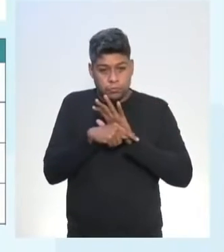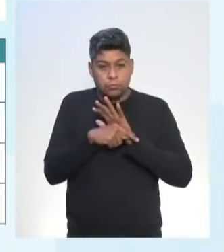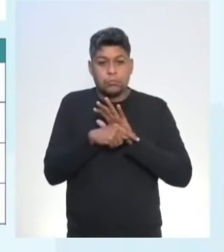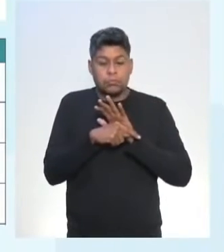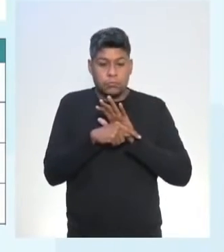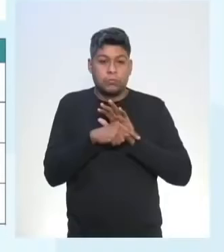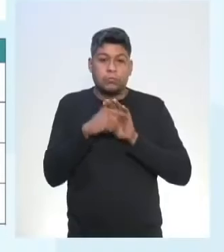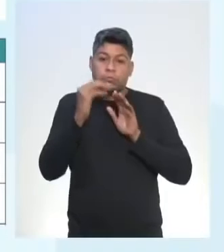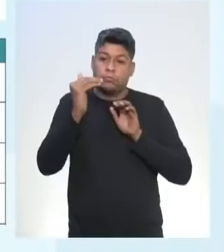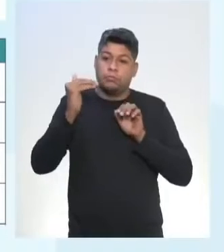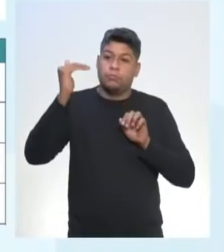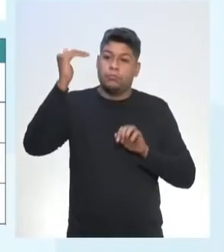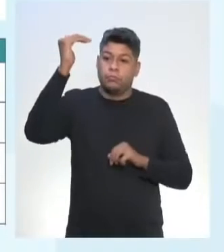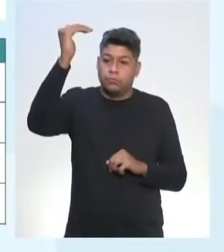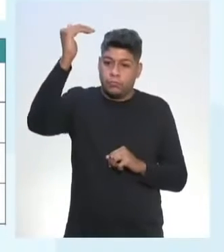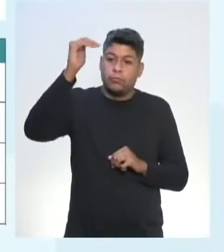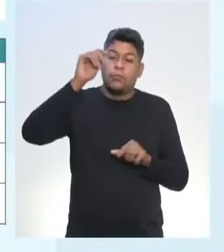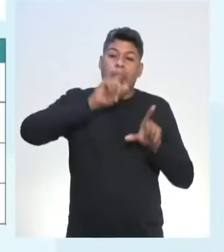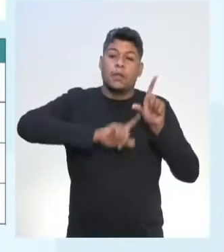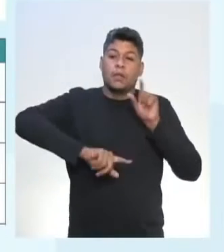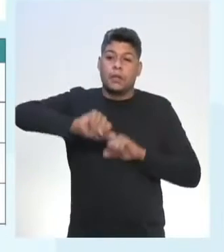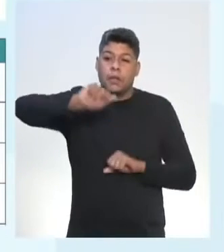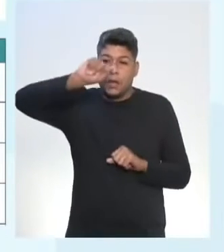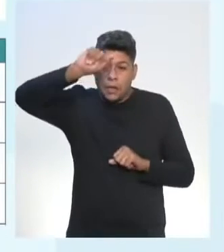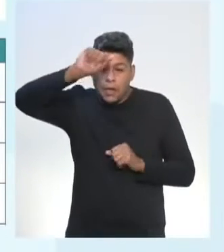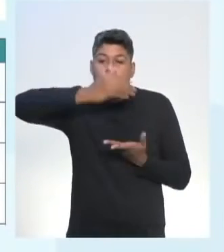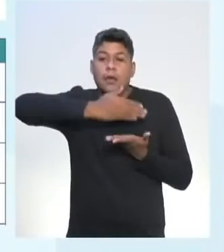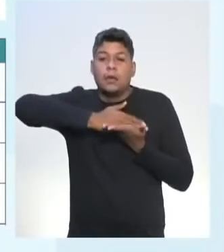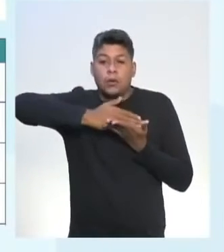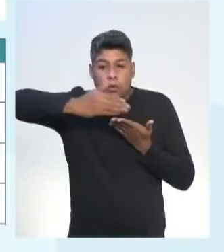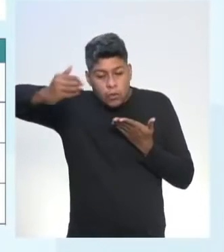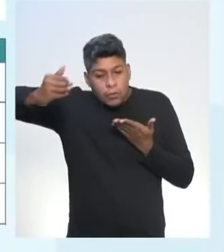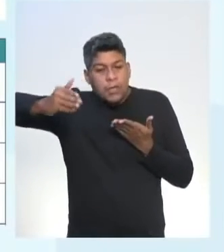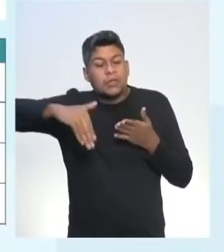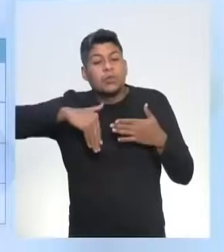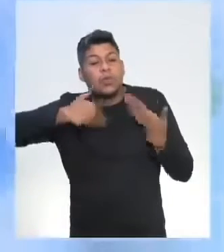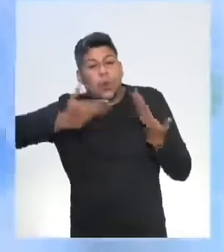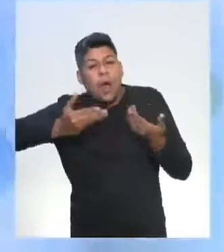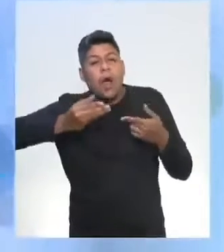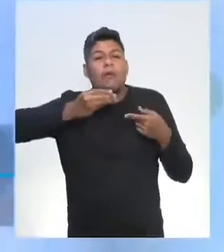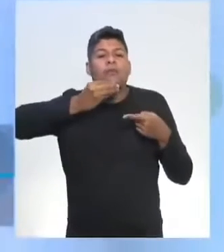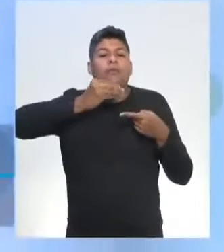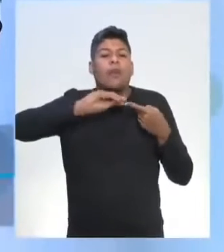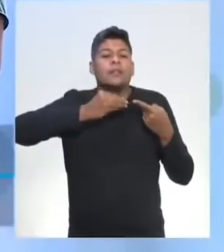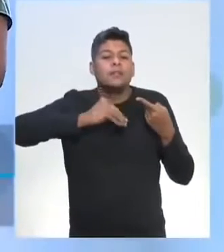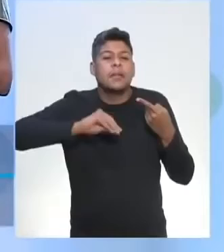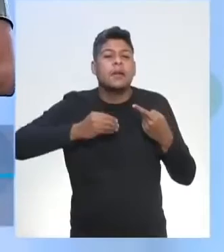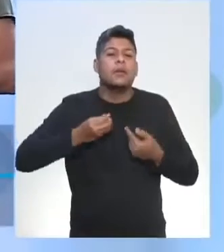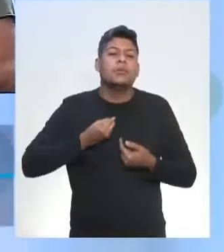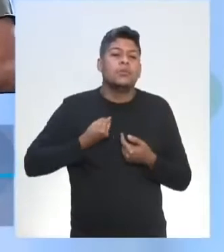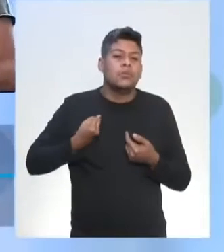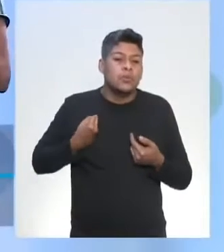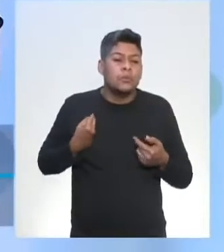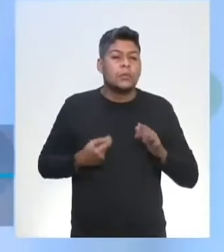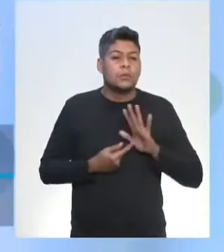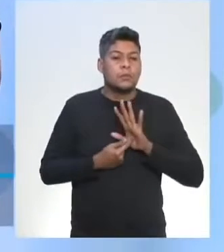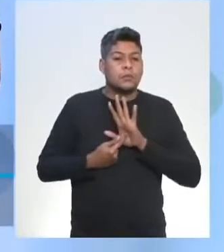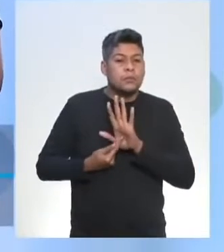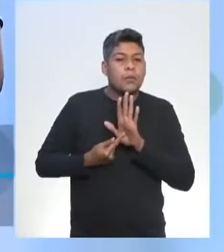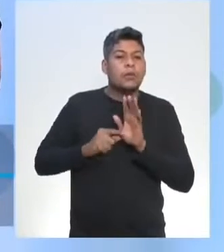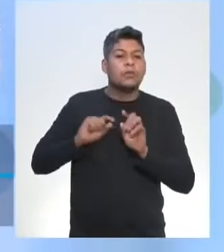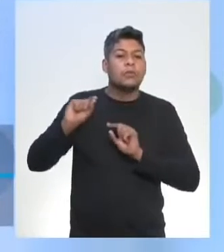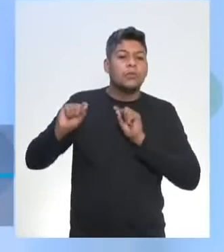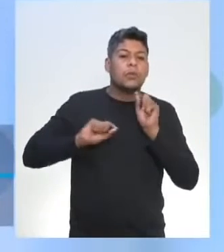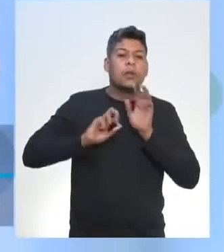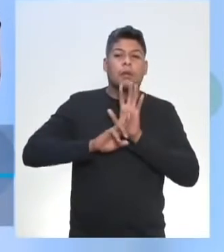na parte superior Ok a letra A posicionado aqui no comecinho que fração ou número decimal aqui indica né